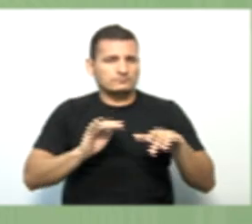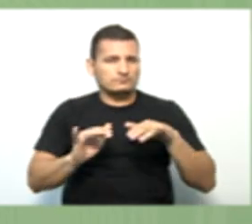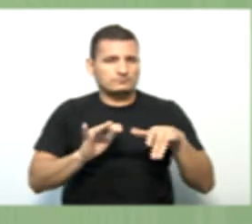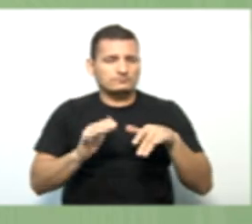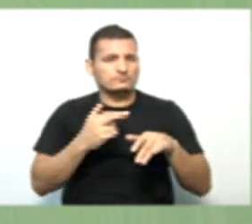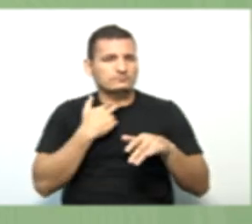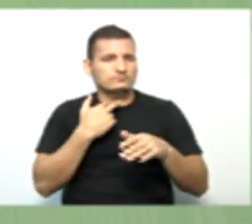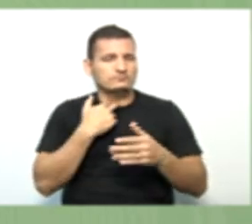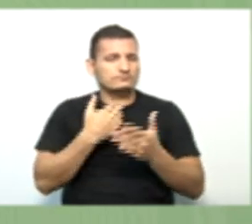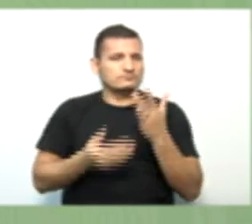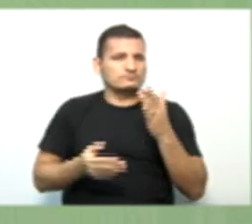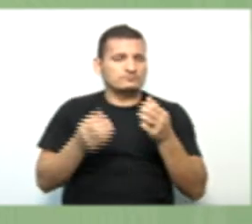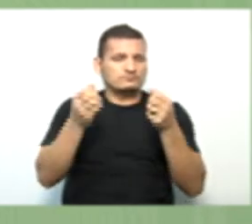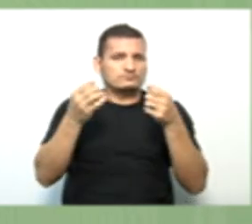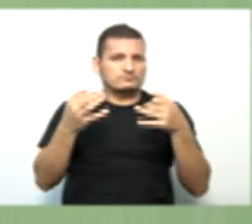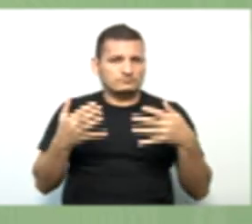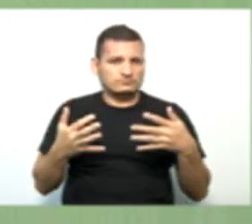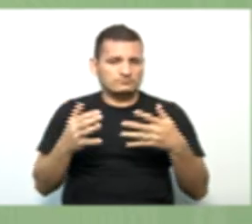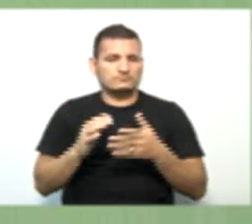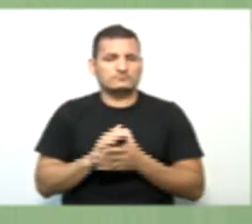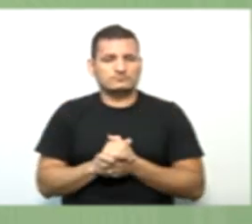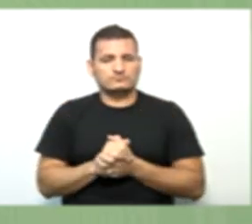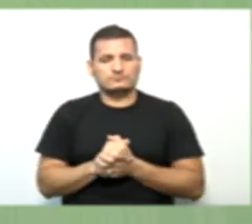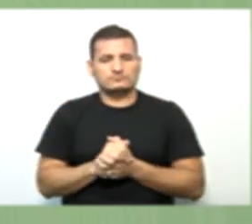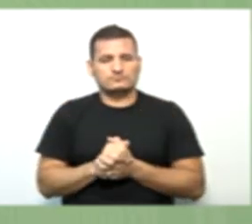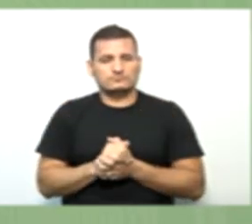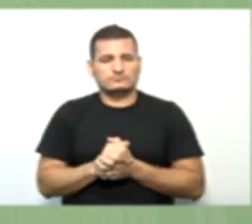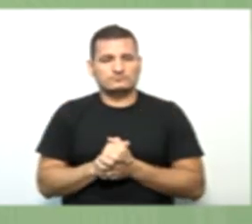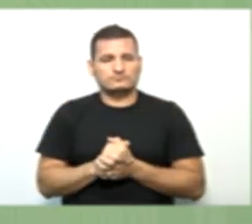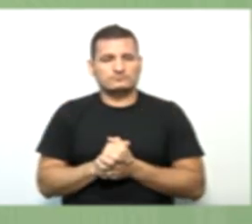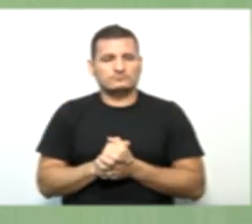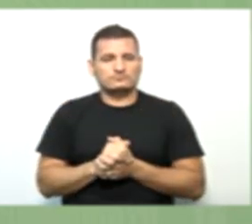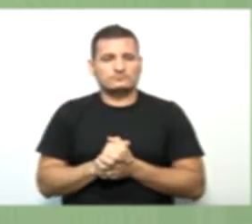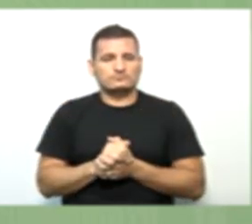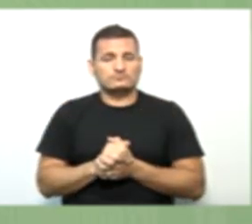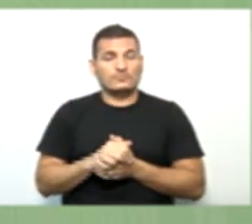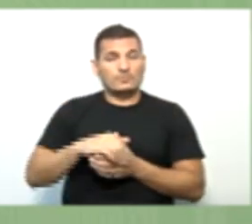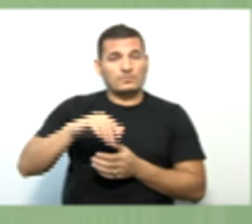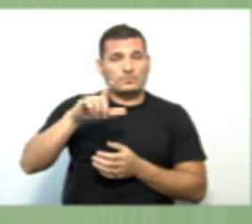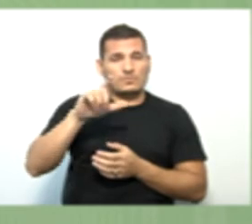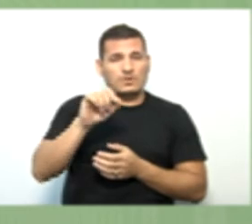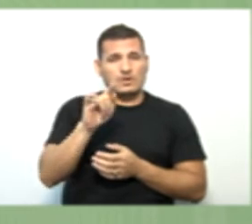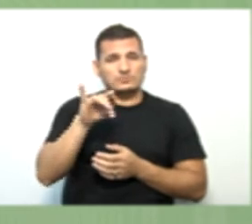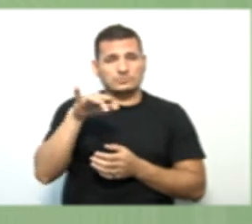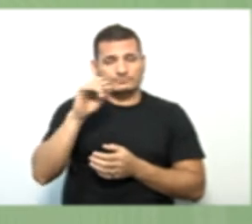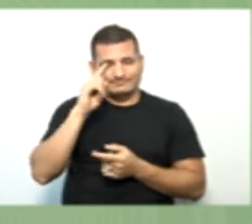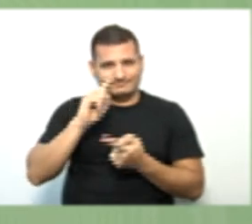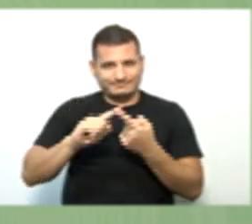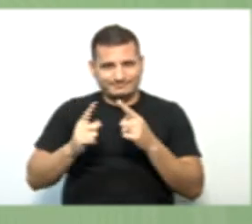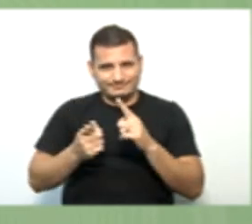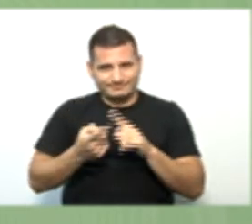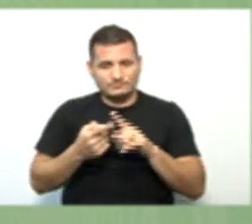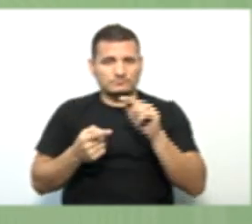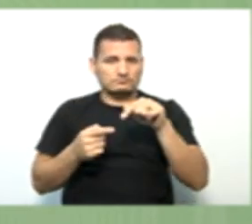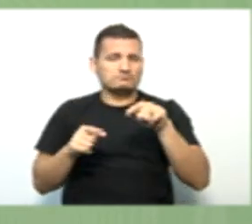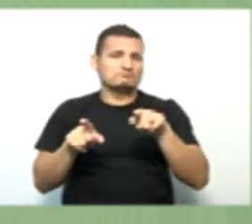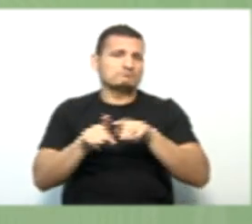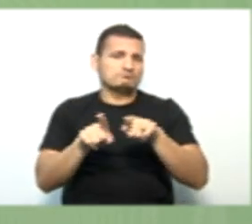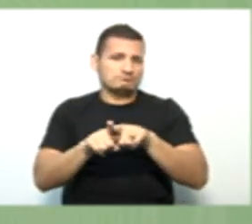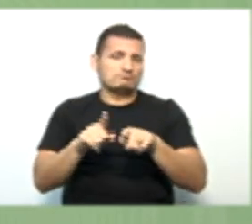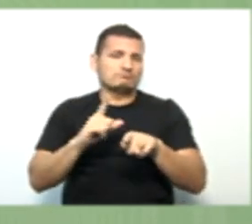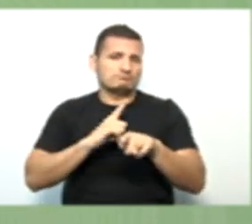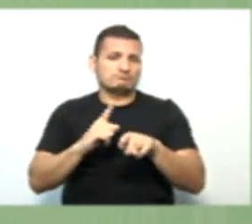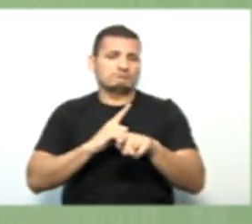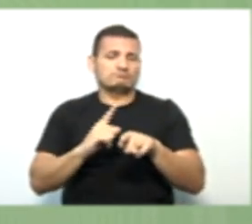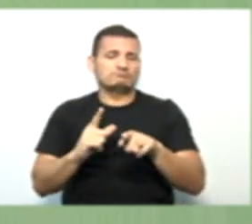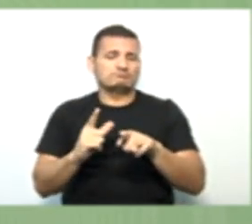essa explicação. Isso, então, às vezes, os operadores lógicos, eles também retornam valores de verdade, né?